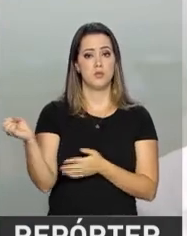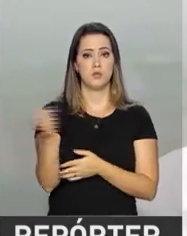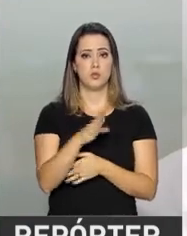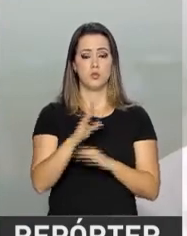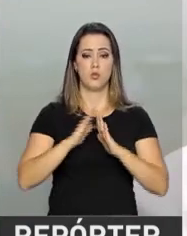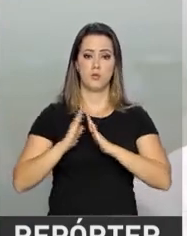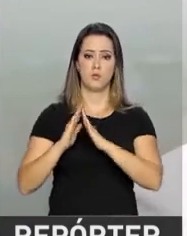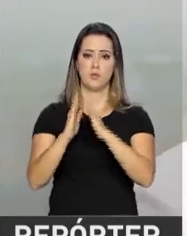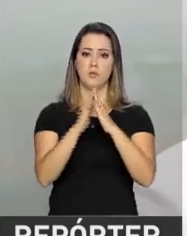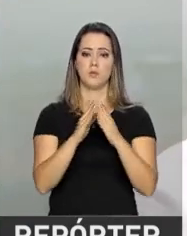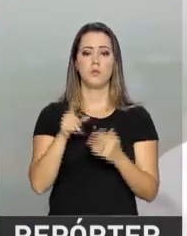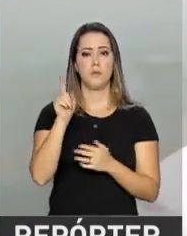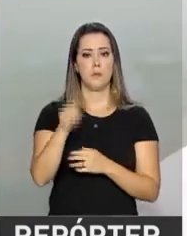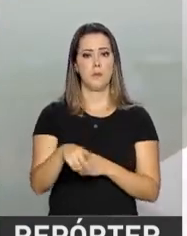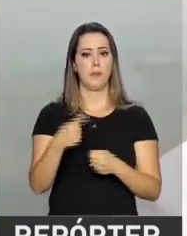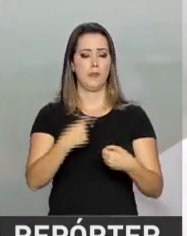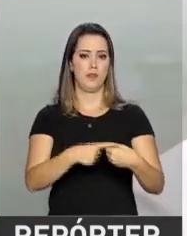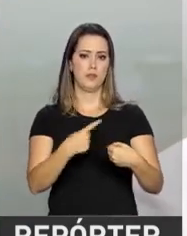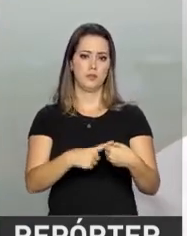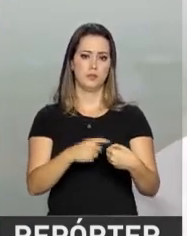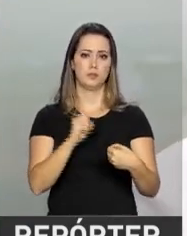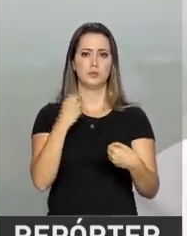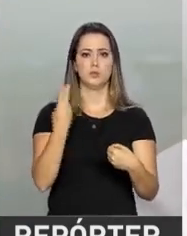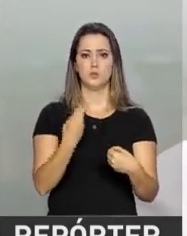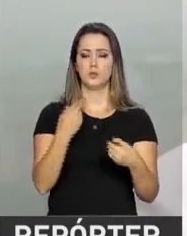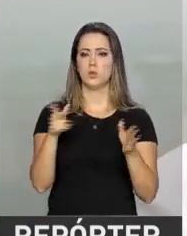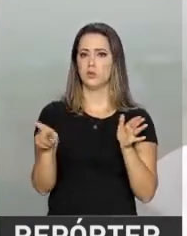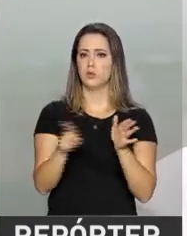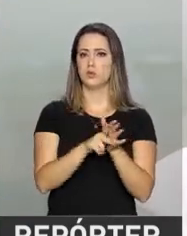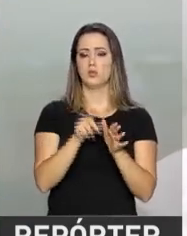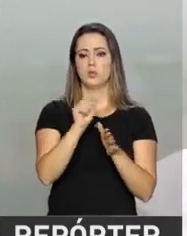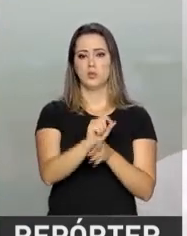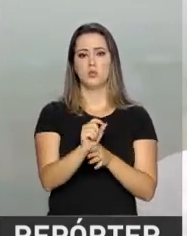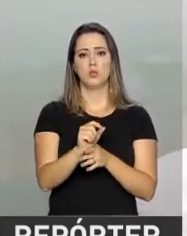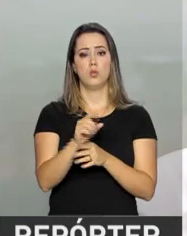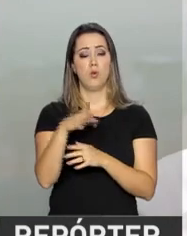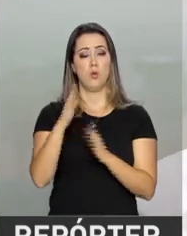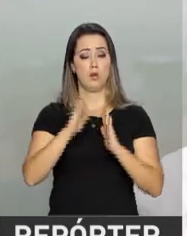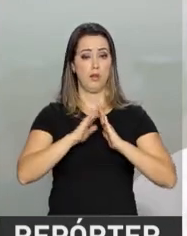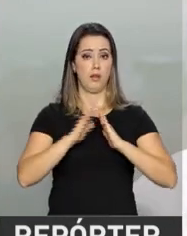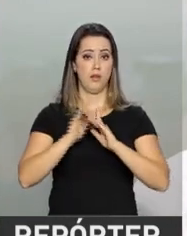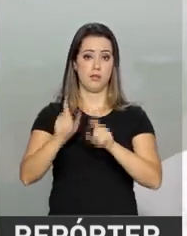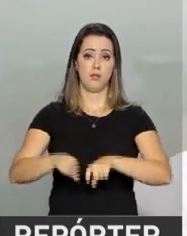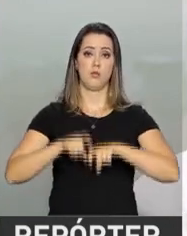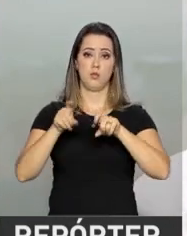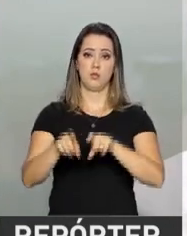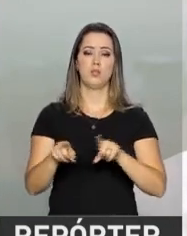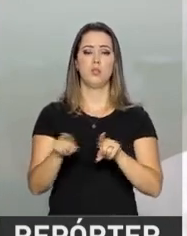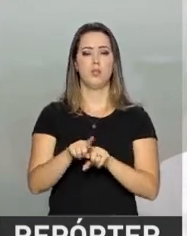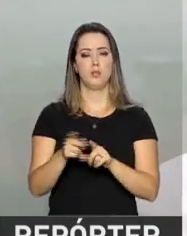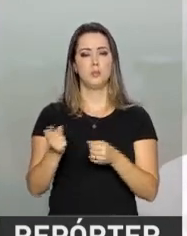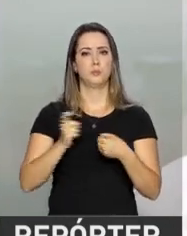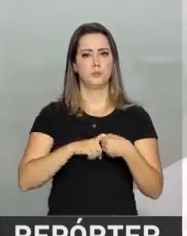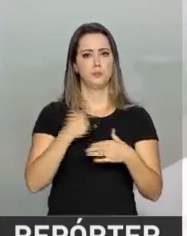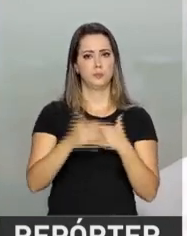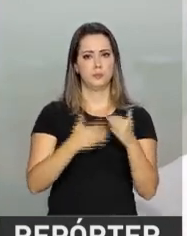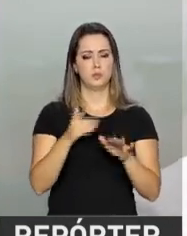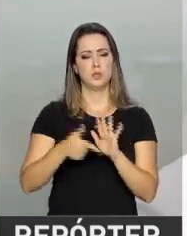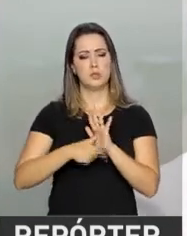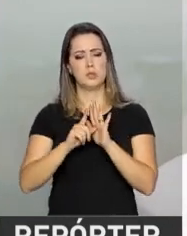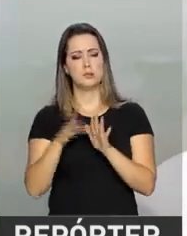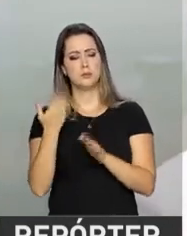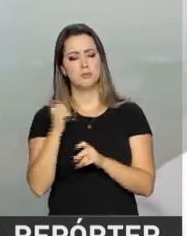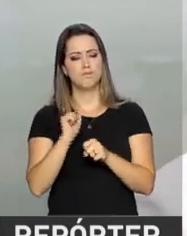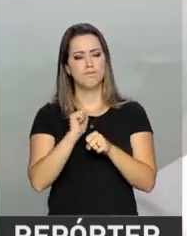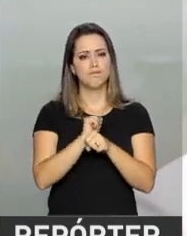moradias, seja no aspecto urbano, seja pelas entidades ou seja na habitação rural, que também está sendo retomada depois de alguns